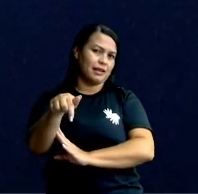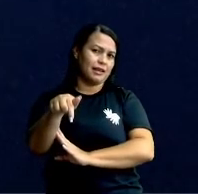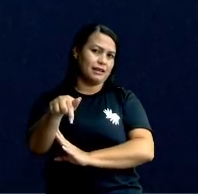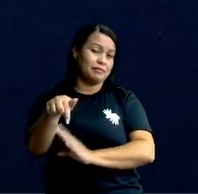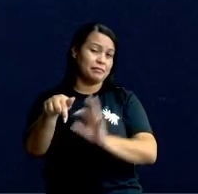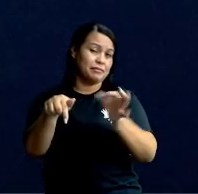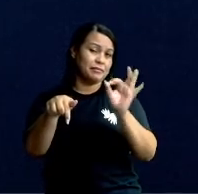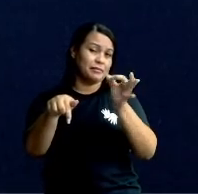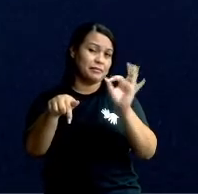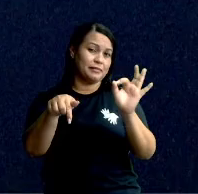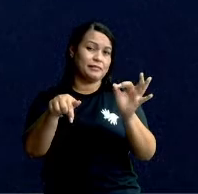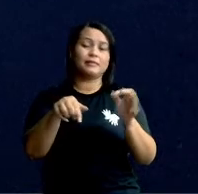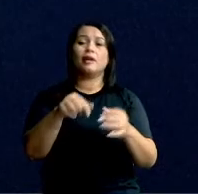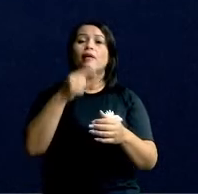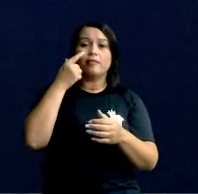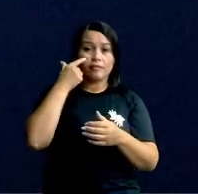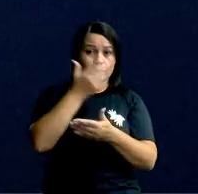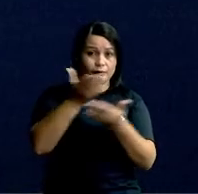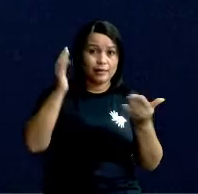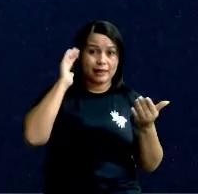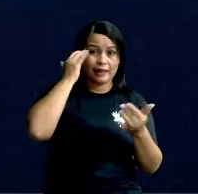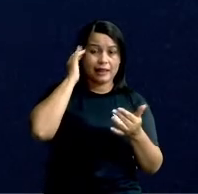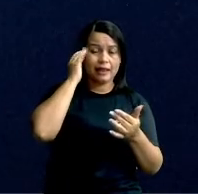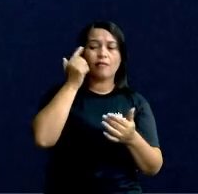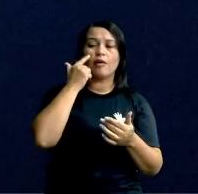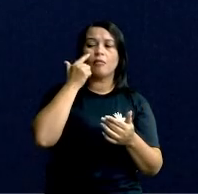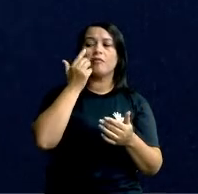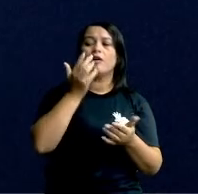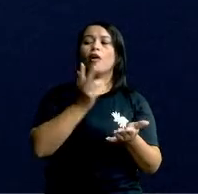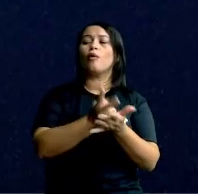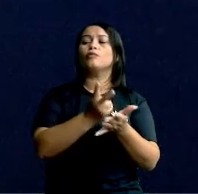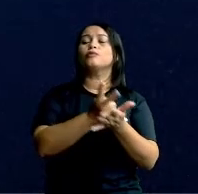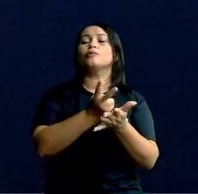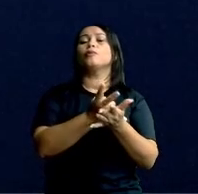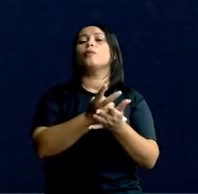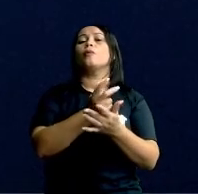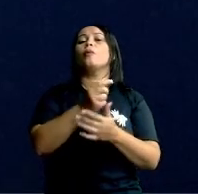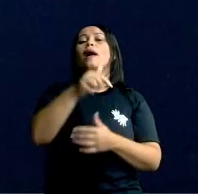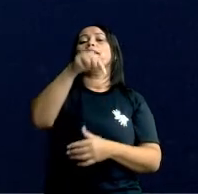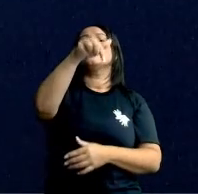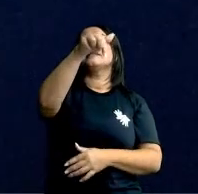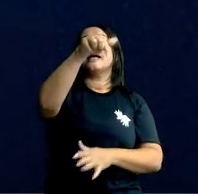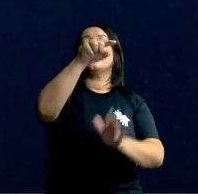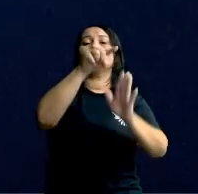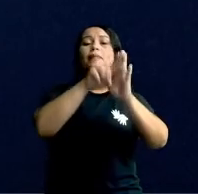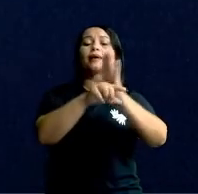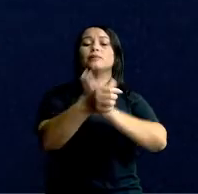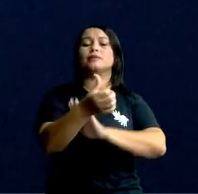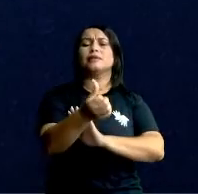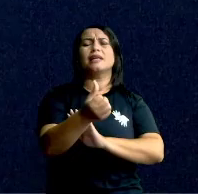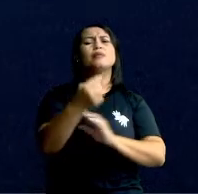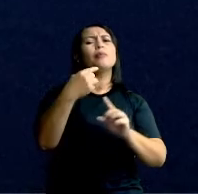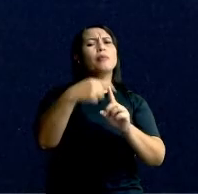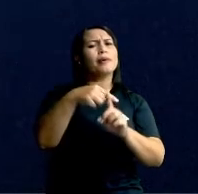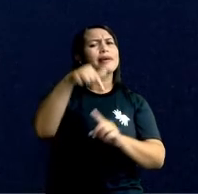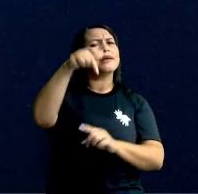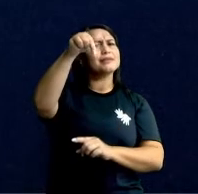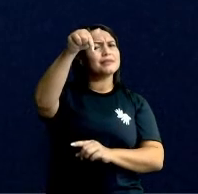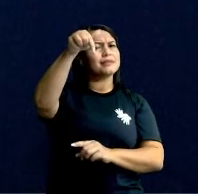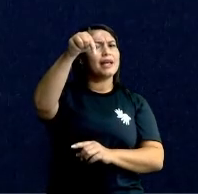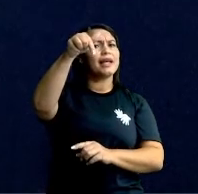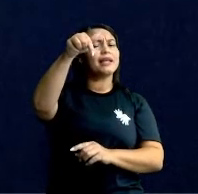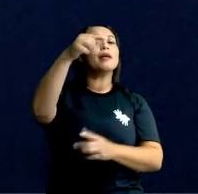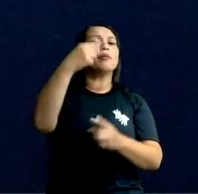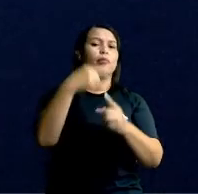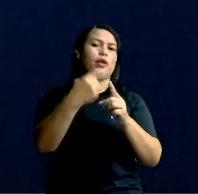7. Confere? Tranquilinho? Então, a gente continua. 7 menos 6. Por que 7, professora?